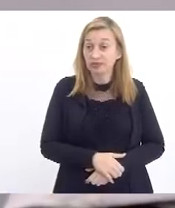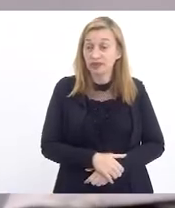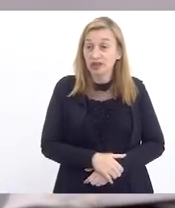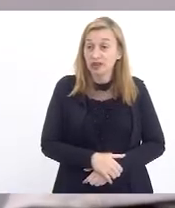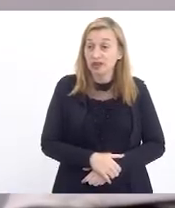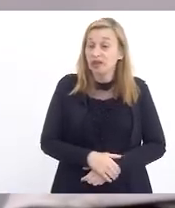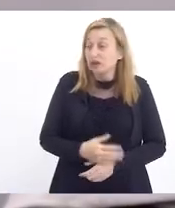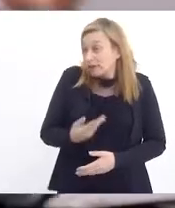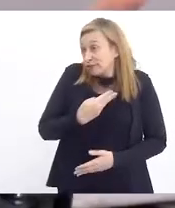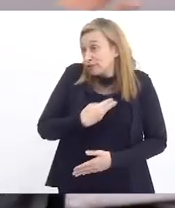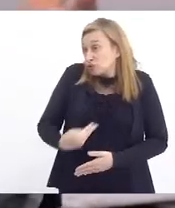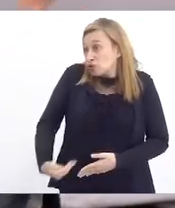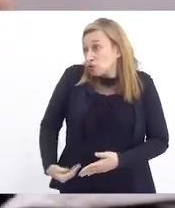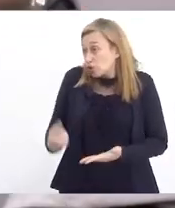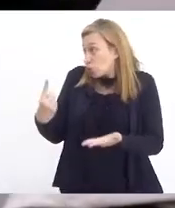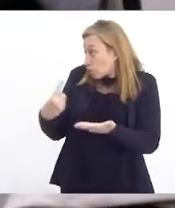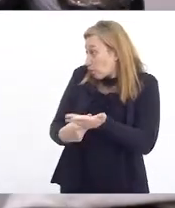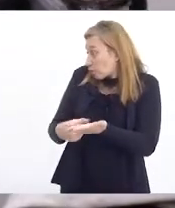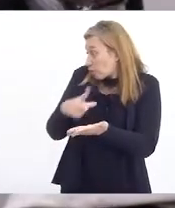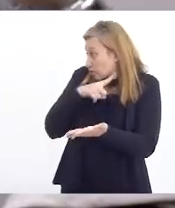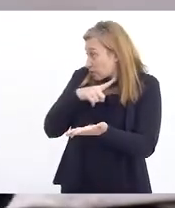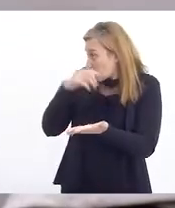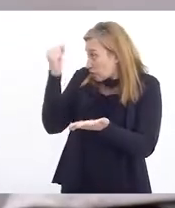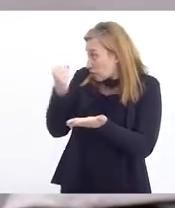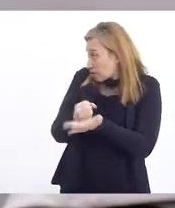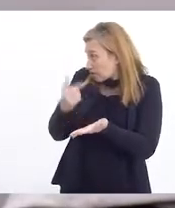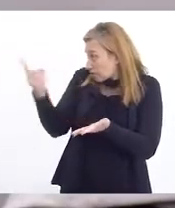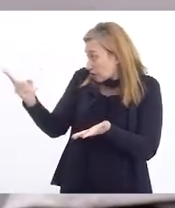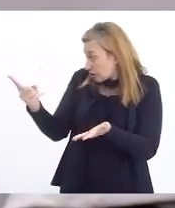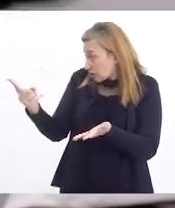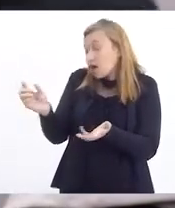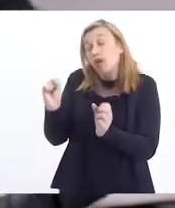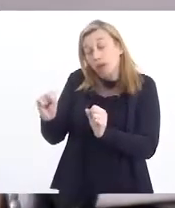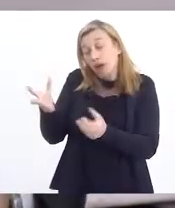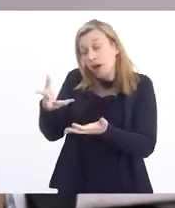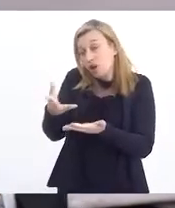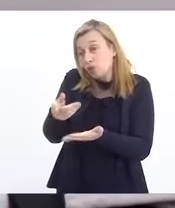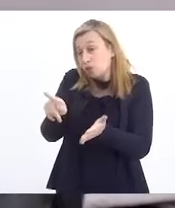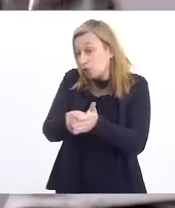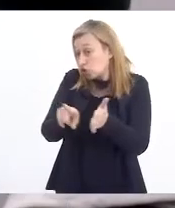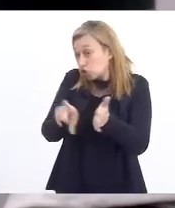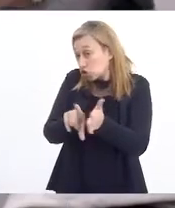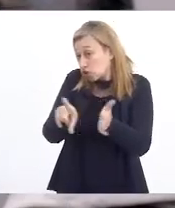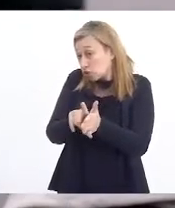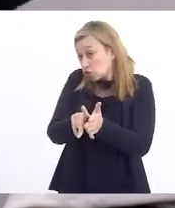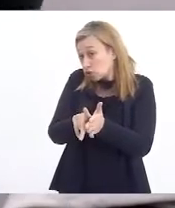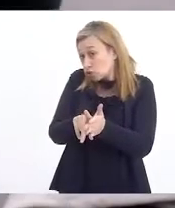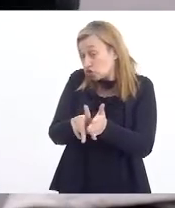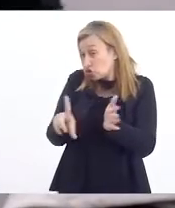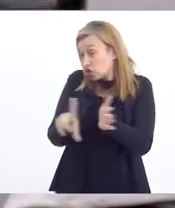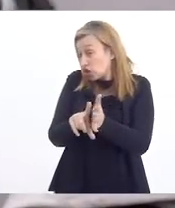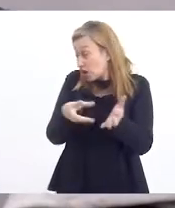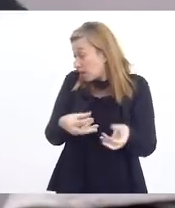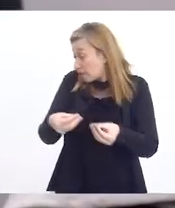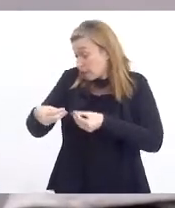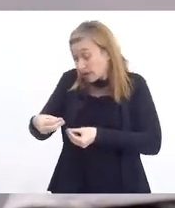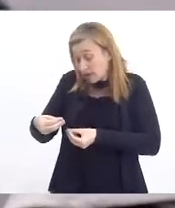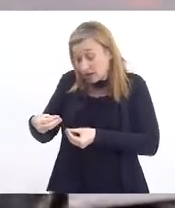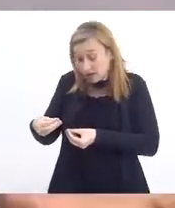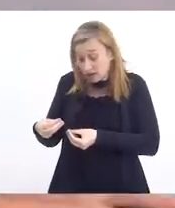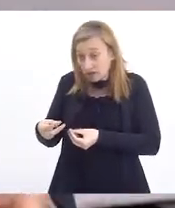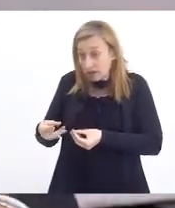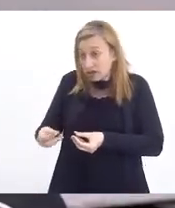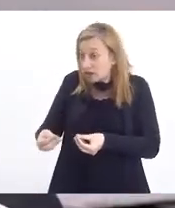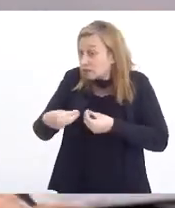se o governador tem compromisso com o pacto, pega o projeto de lei, pega a lei, chama de projeto de lei e manda